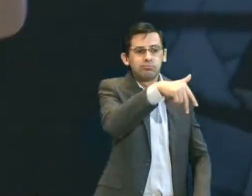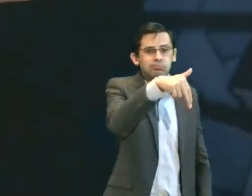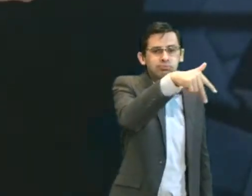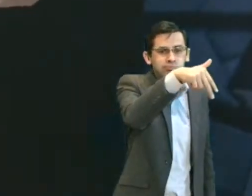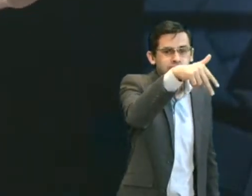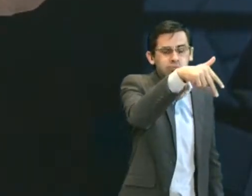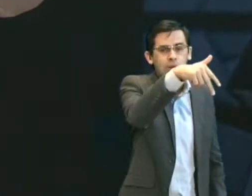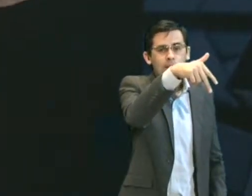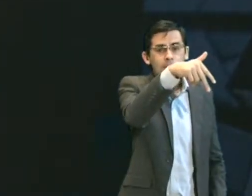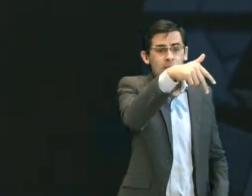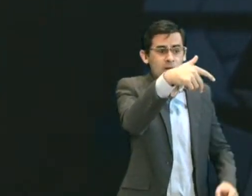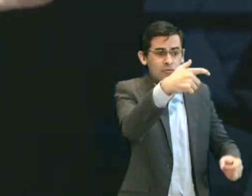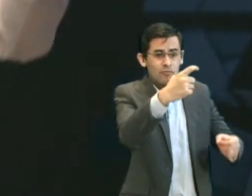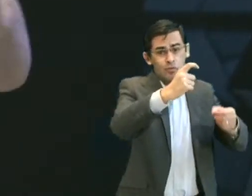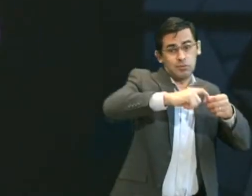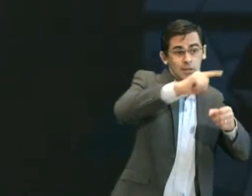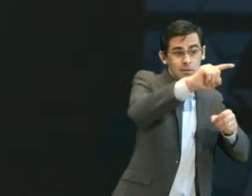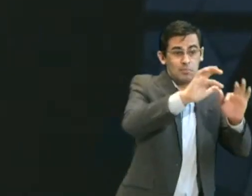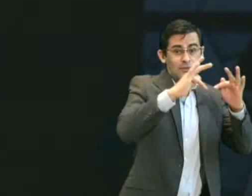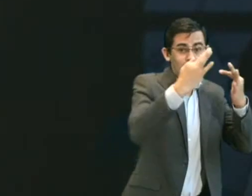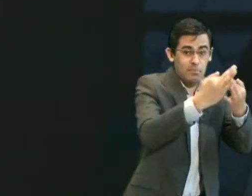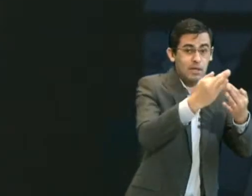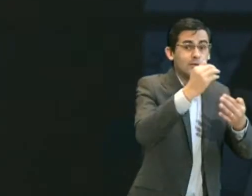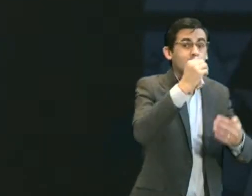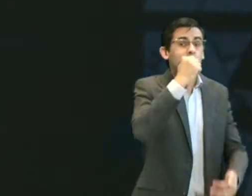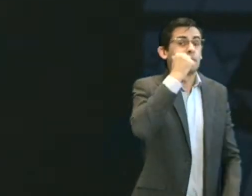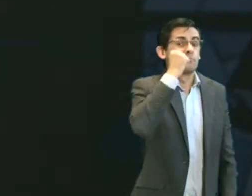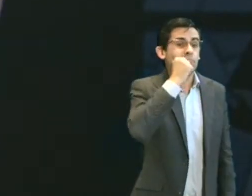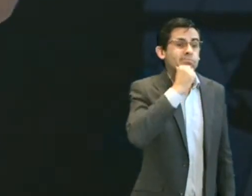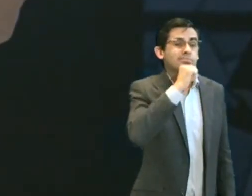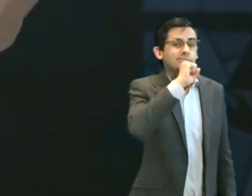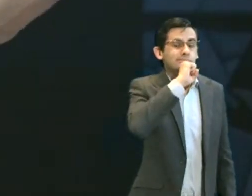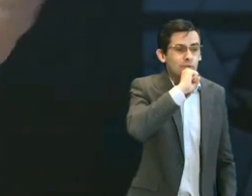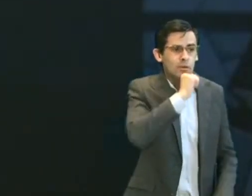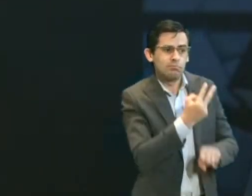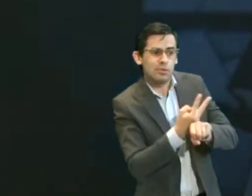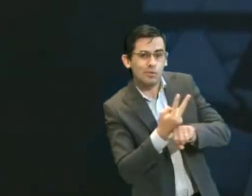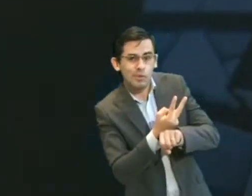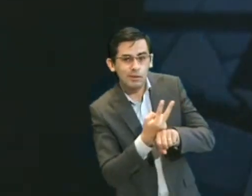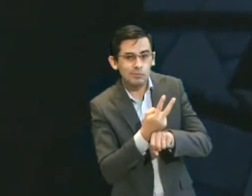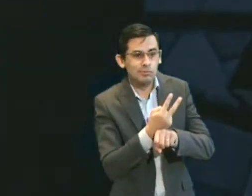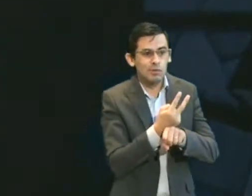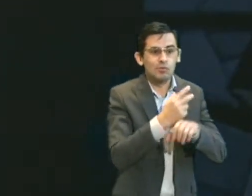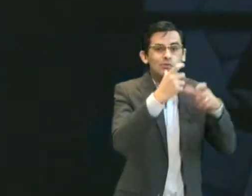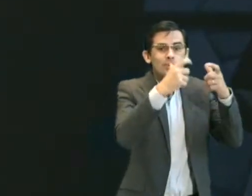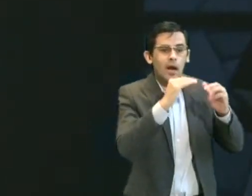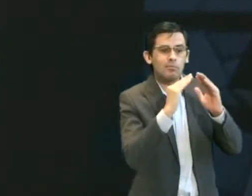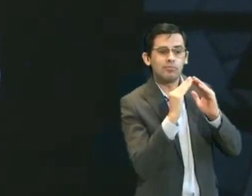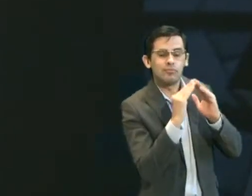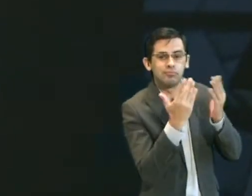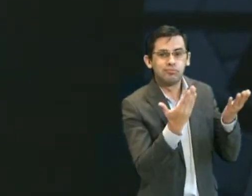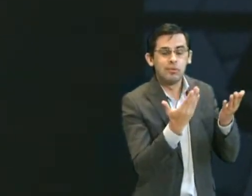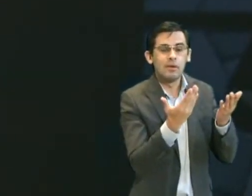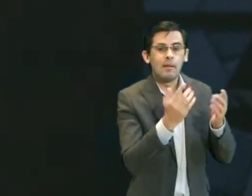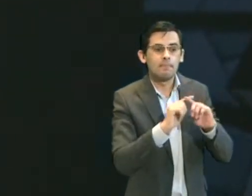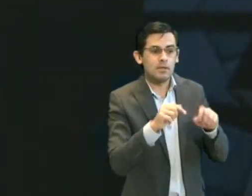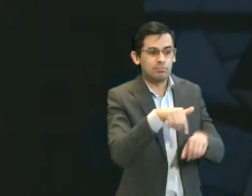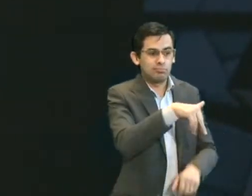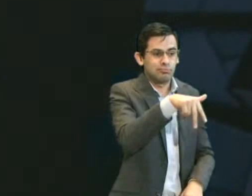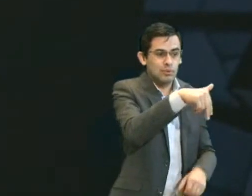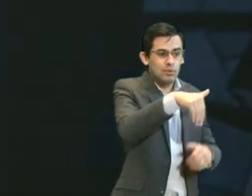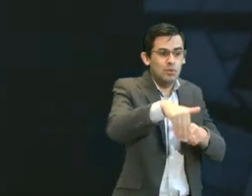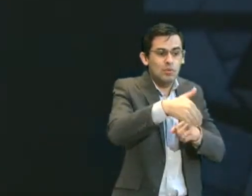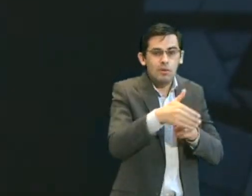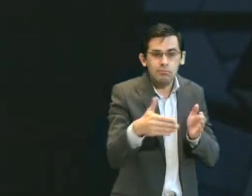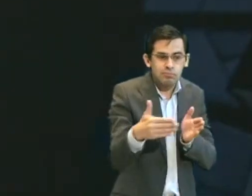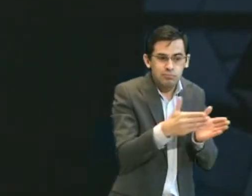voltando para a casa dos parentes da sua mãe, procurando abrigo e refúgio lá, no meio do caminho, ele